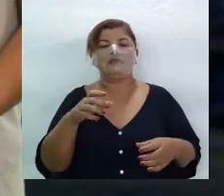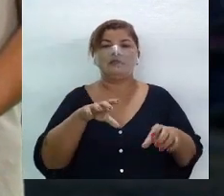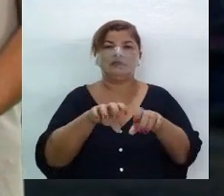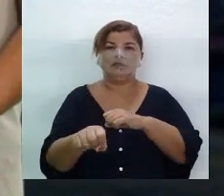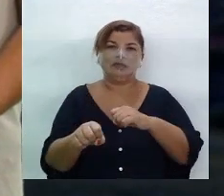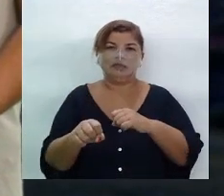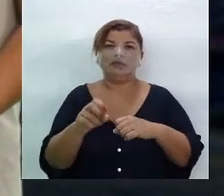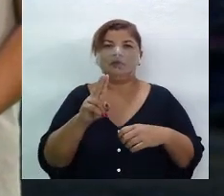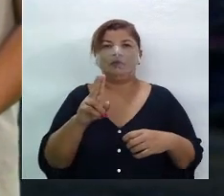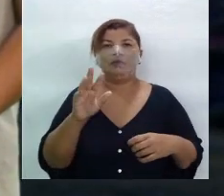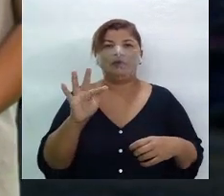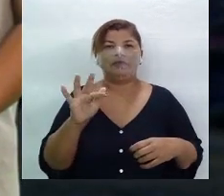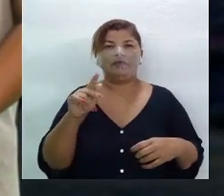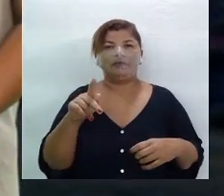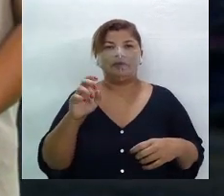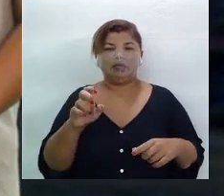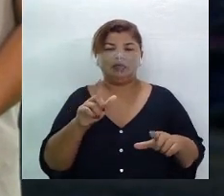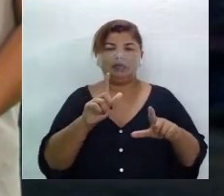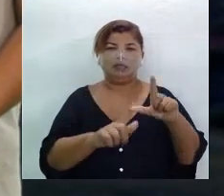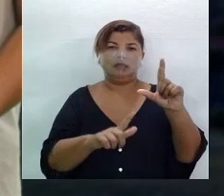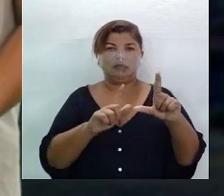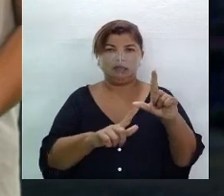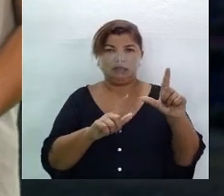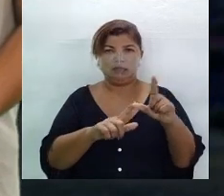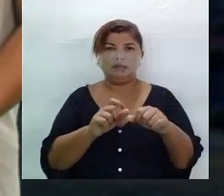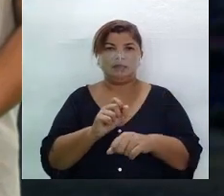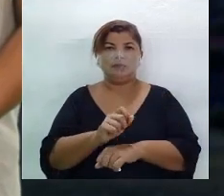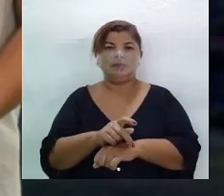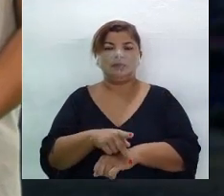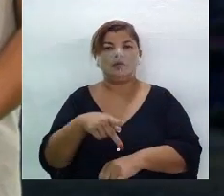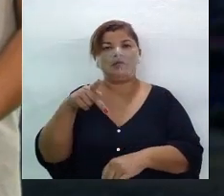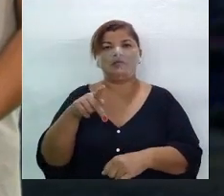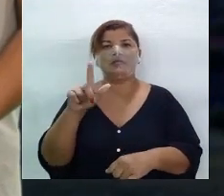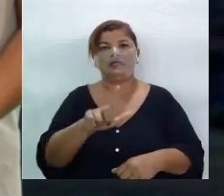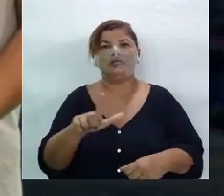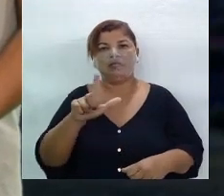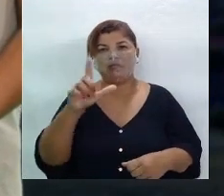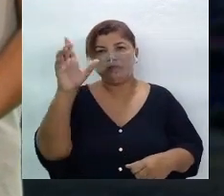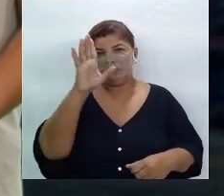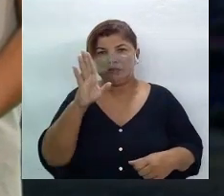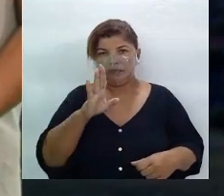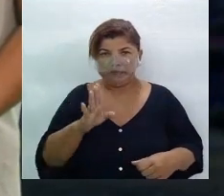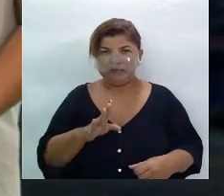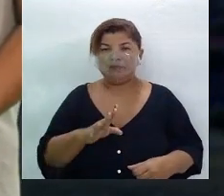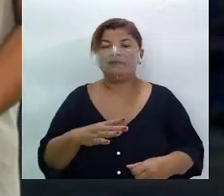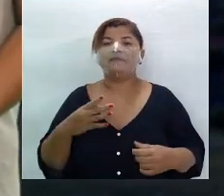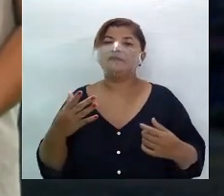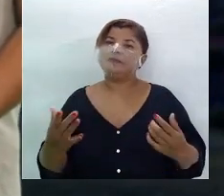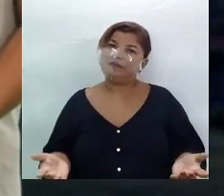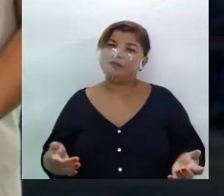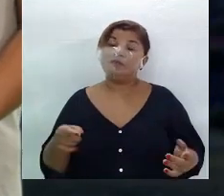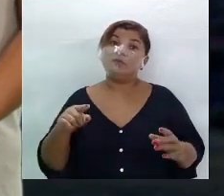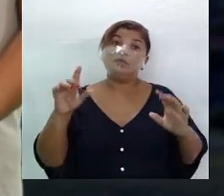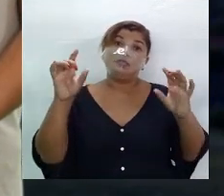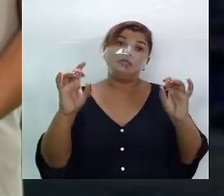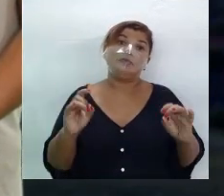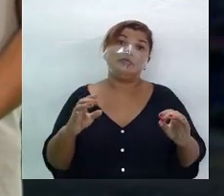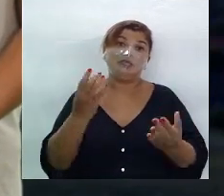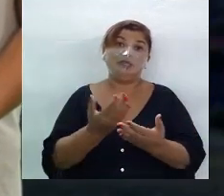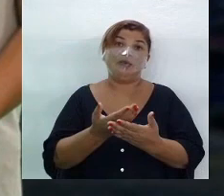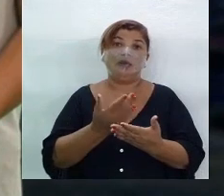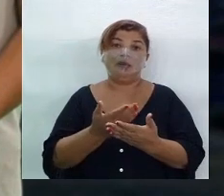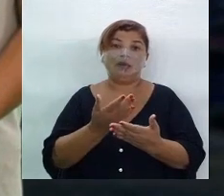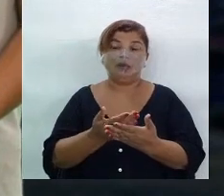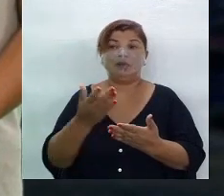Letras e tenho pós-graduação em Literatura Brasileira. E eu gostaria de dedicar essa aula em especial, como